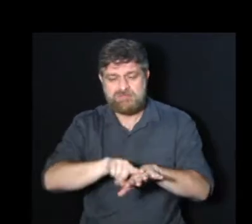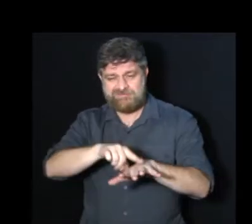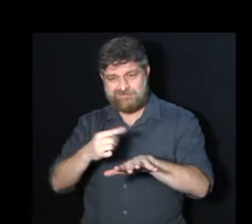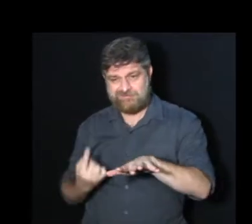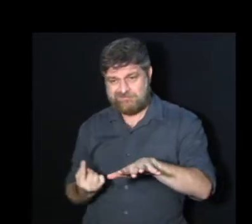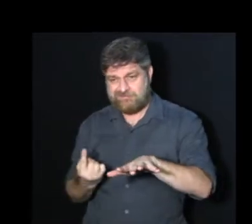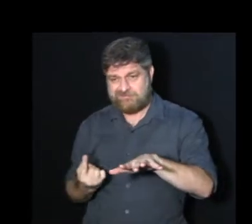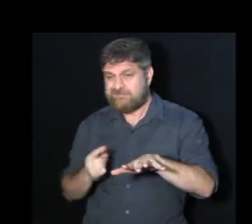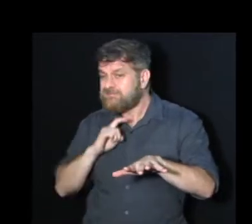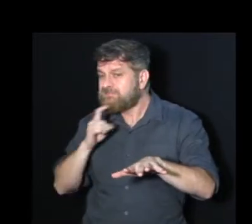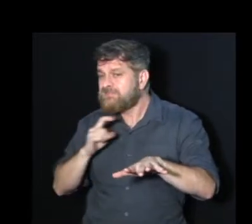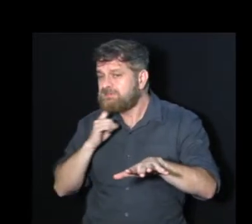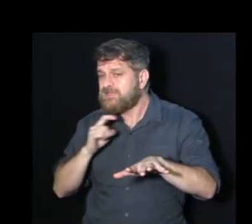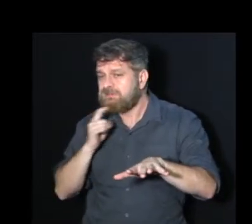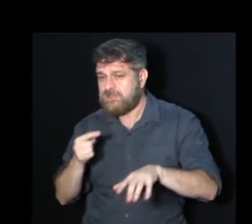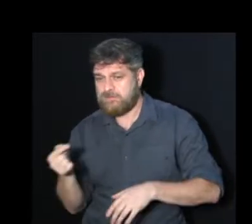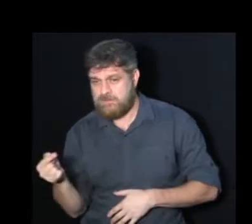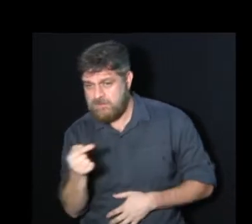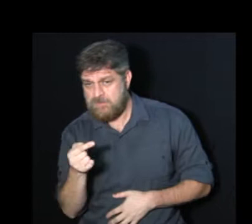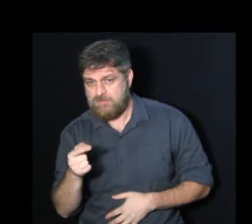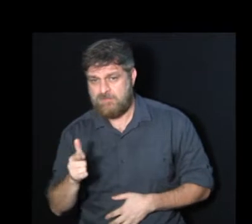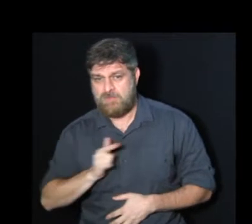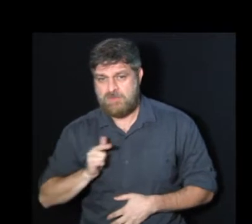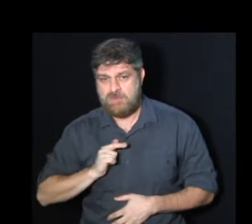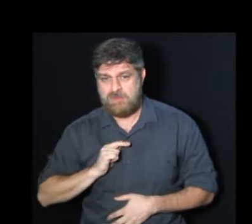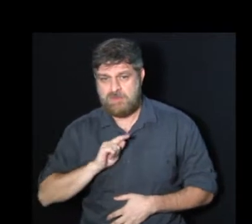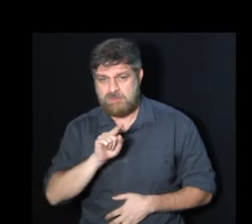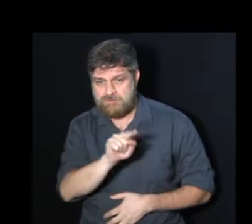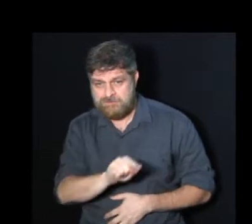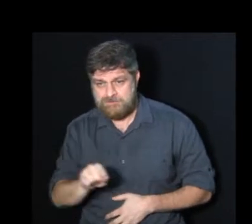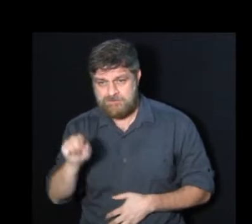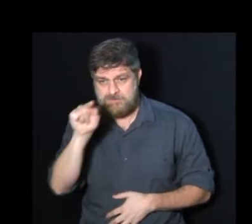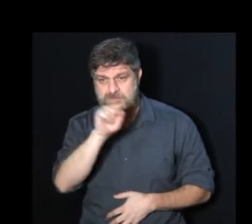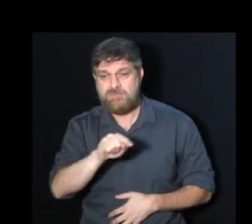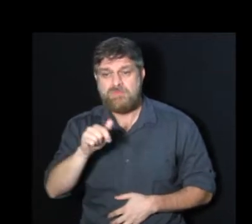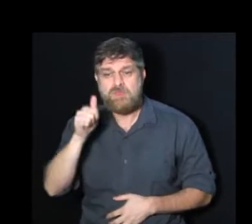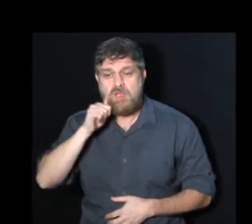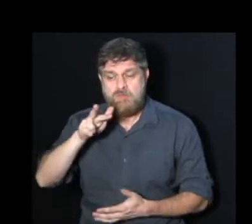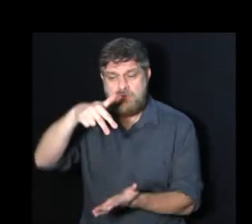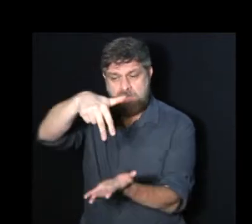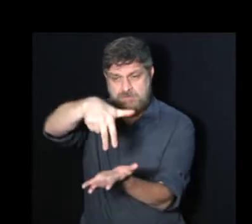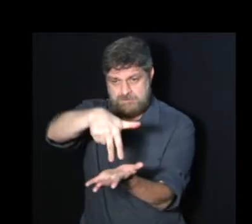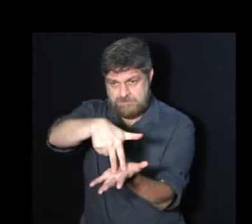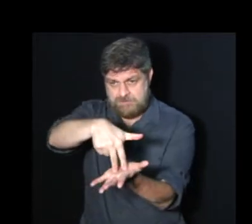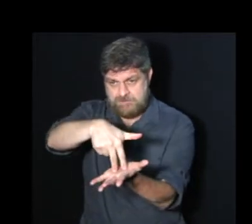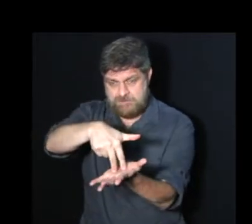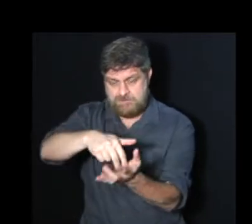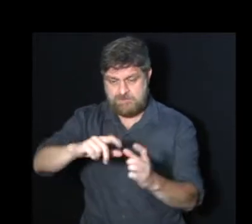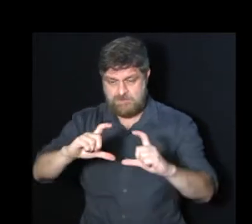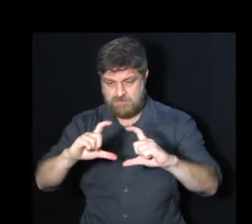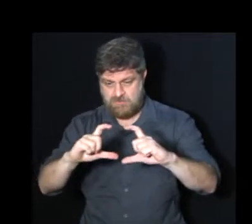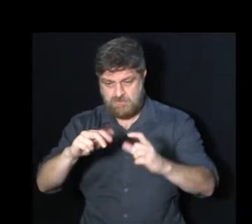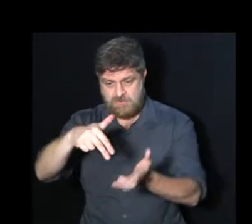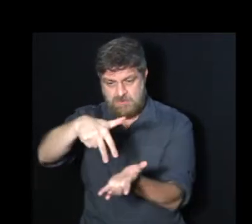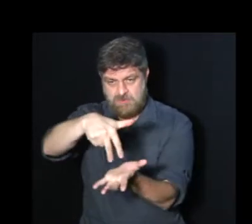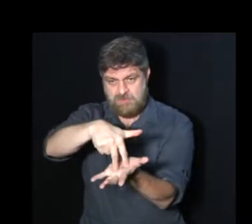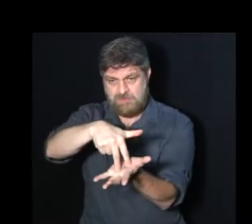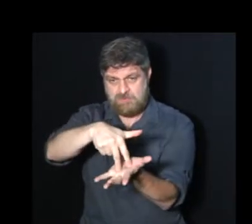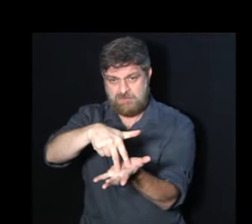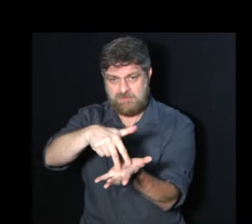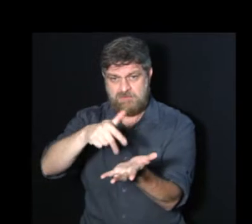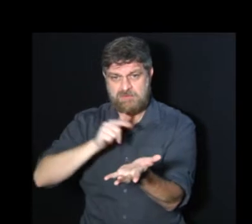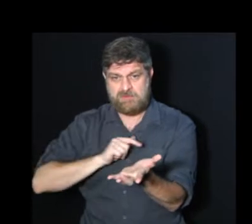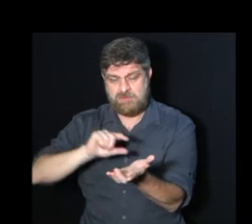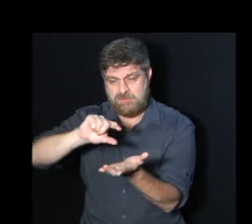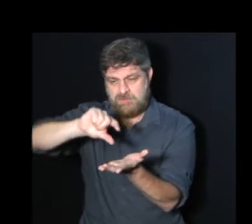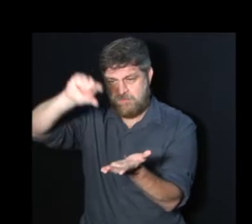que aqui ela vem com esse símbolo da mulher ao centro, normalmente são só aqueles círculos